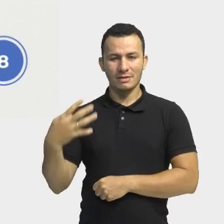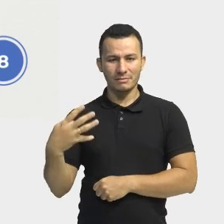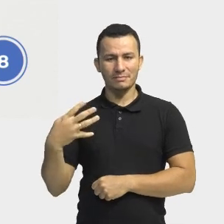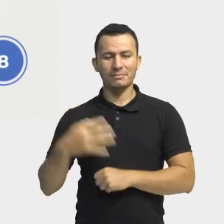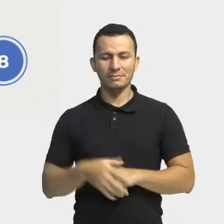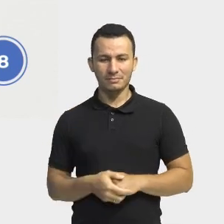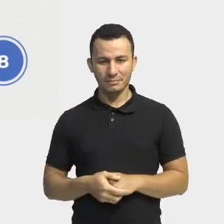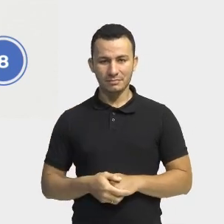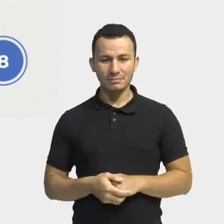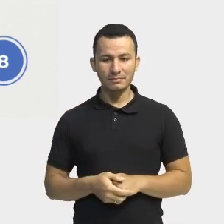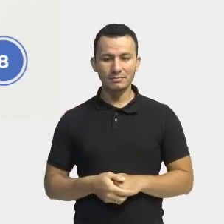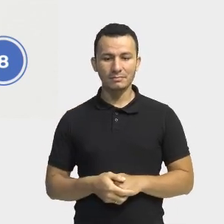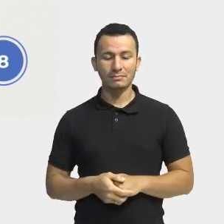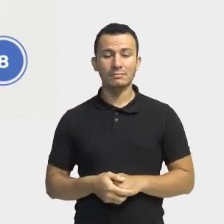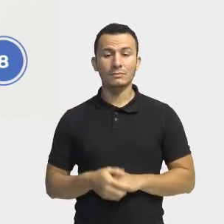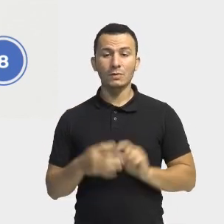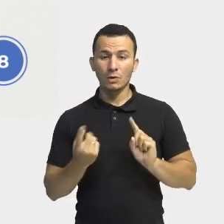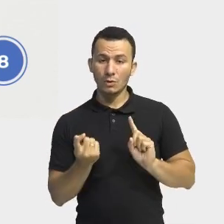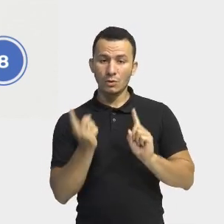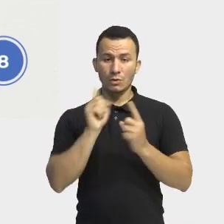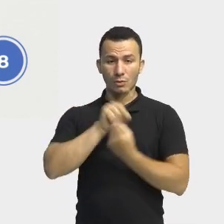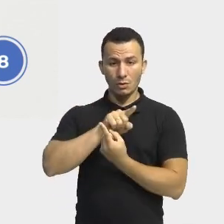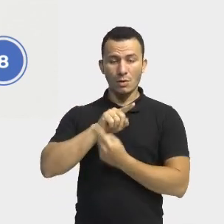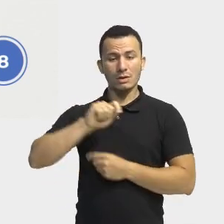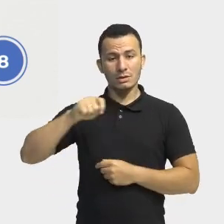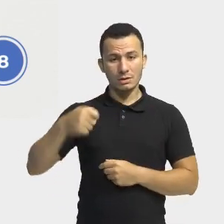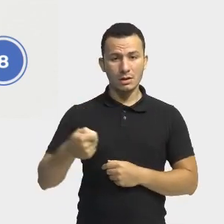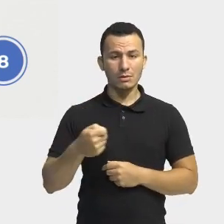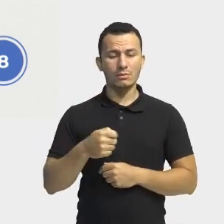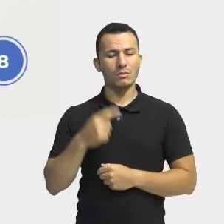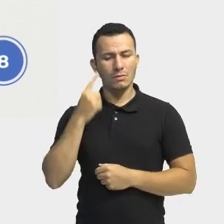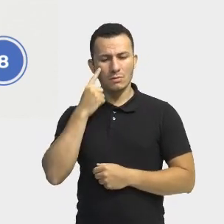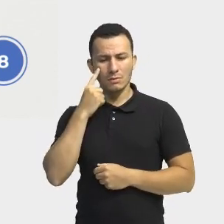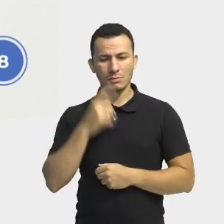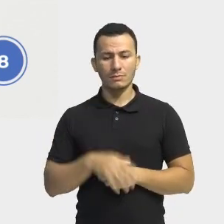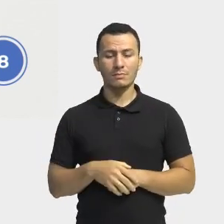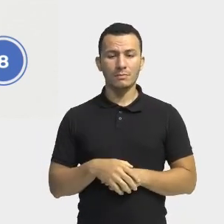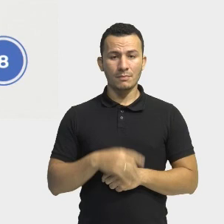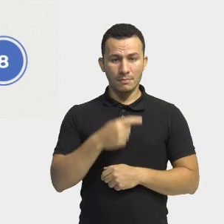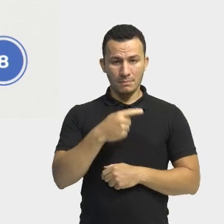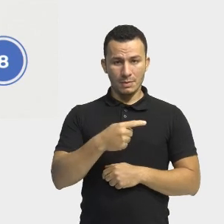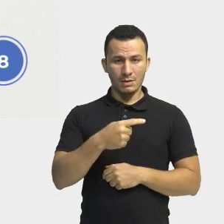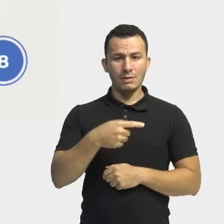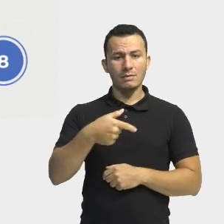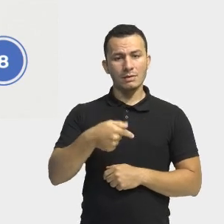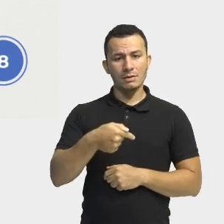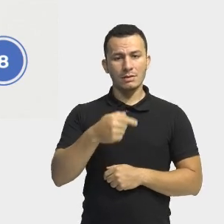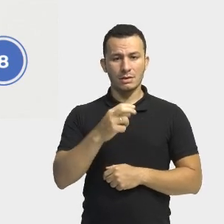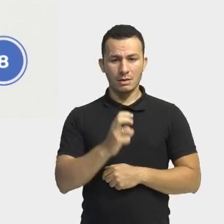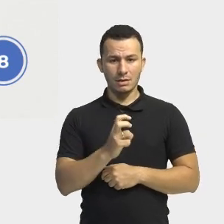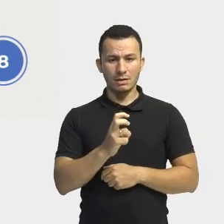40,4. Fazendo aí o jogo de sinal, o que nós temos? Vou repetir aqui, menos